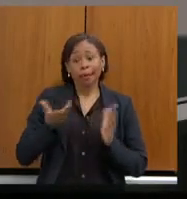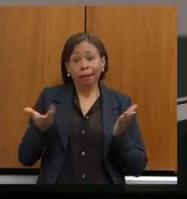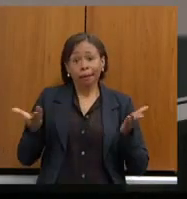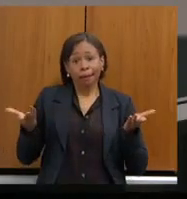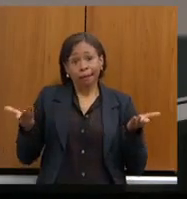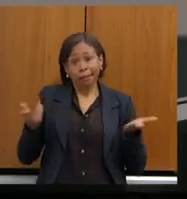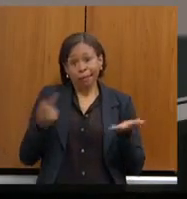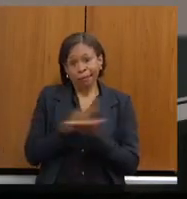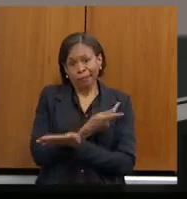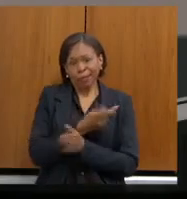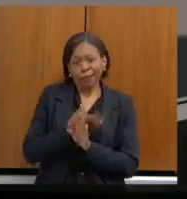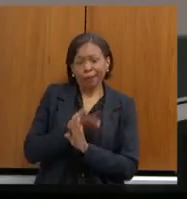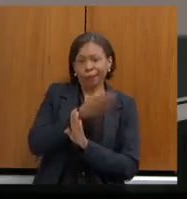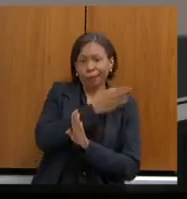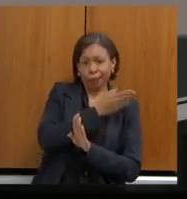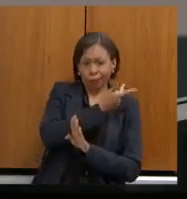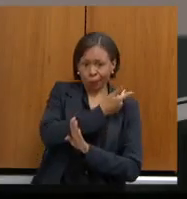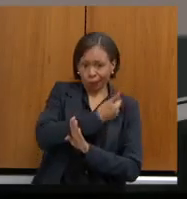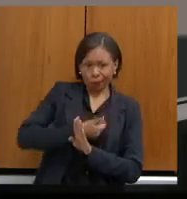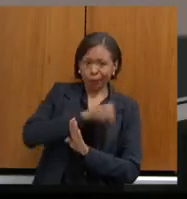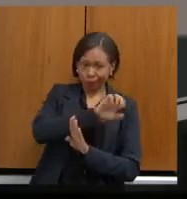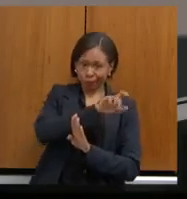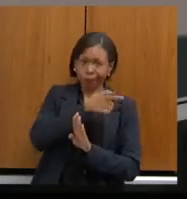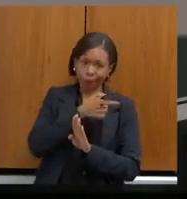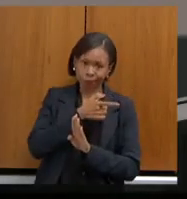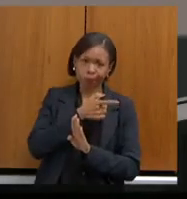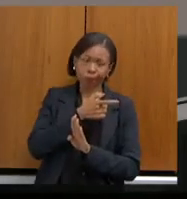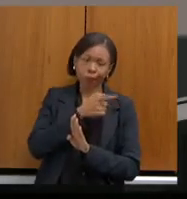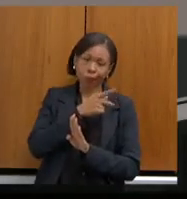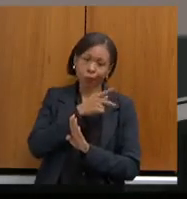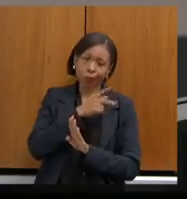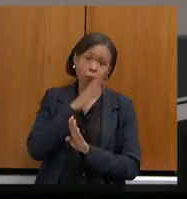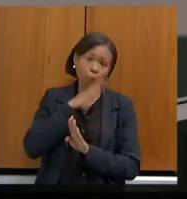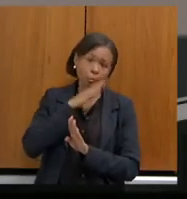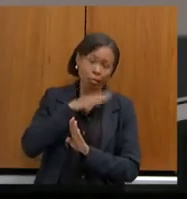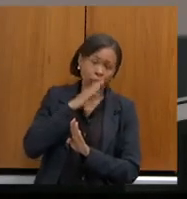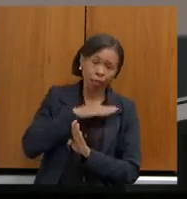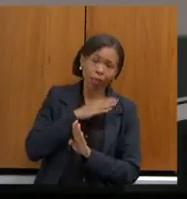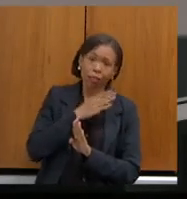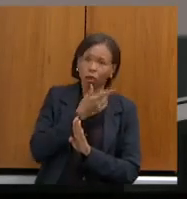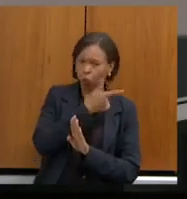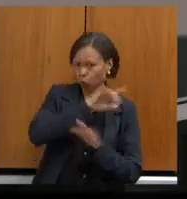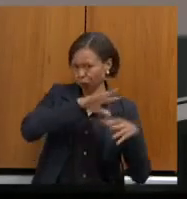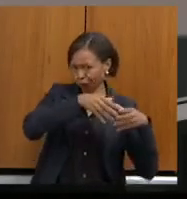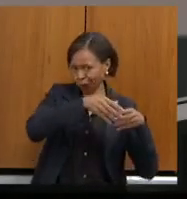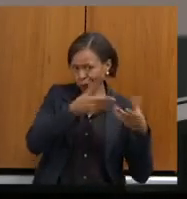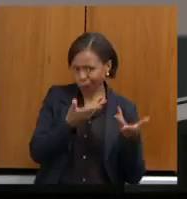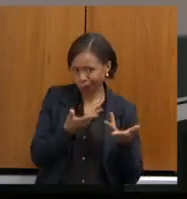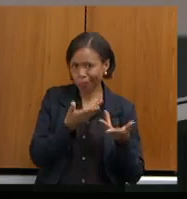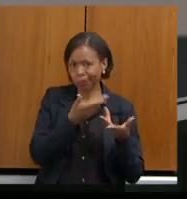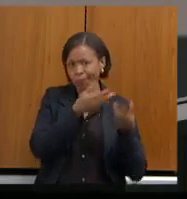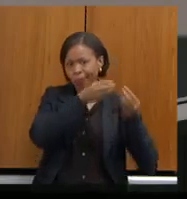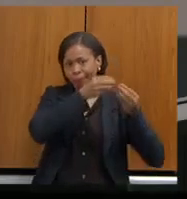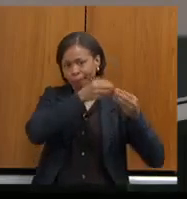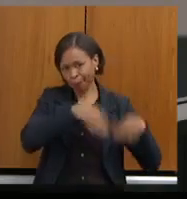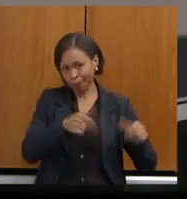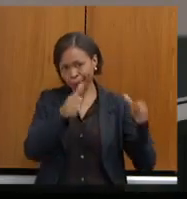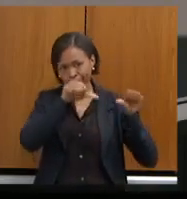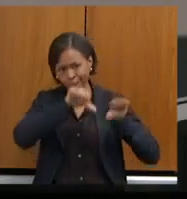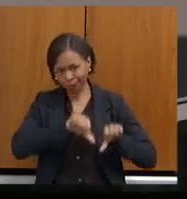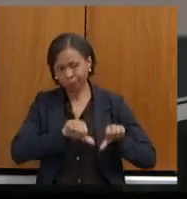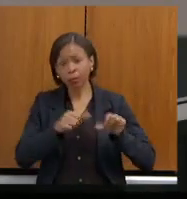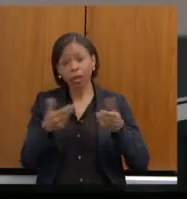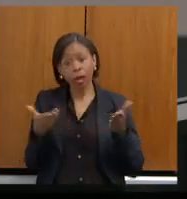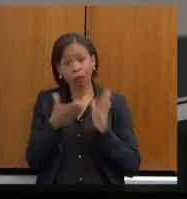e pelo Pimentel EA turma dele não é começa a recuperar um pouco e aí que a gente quer sempre